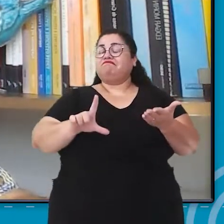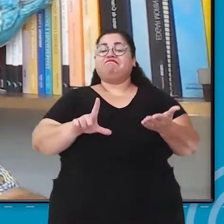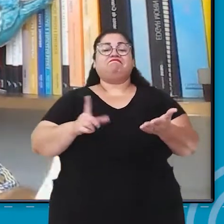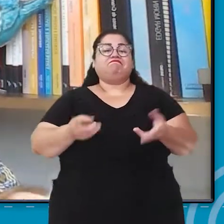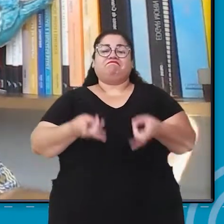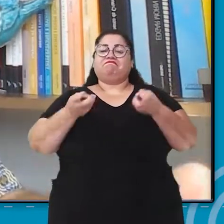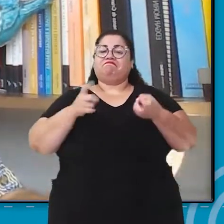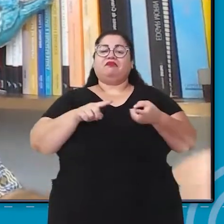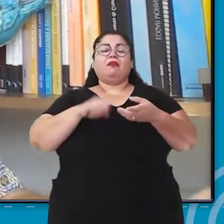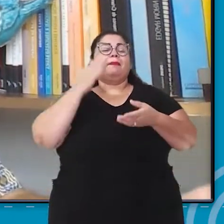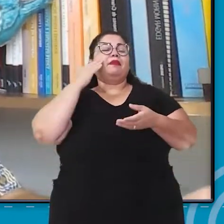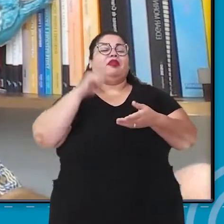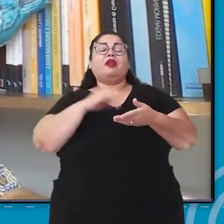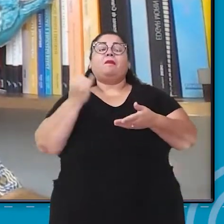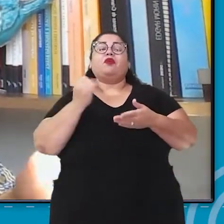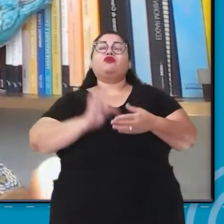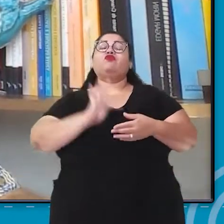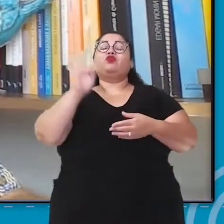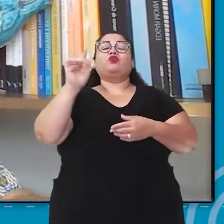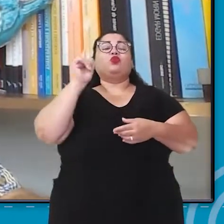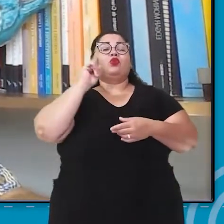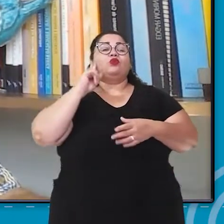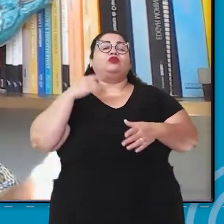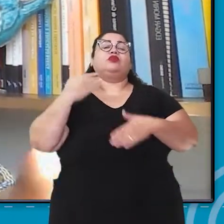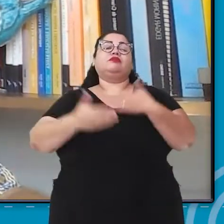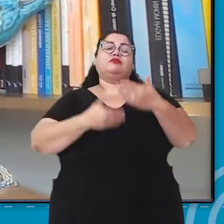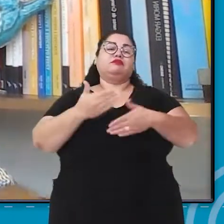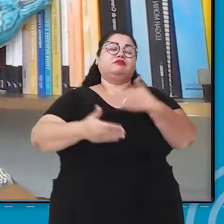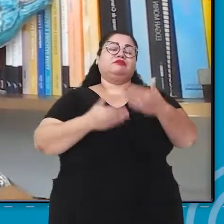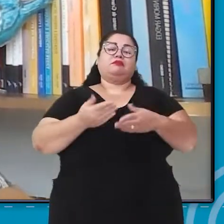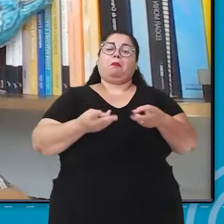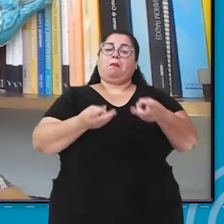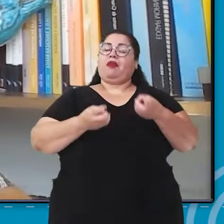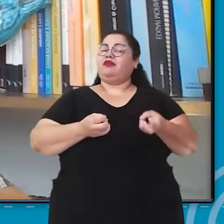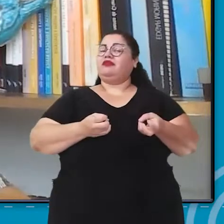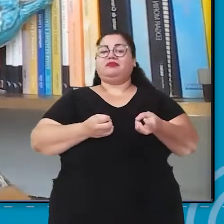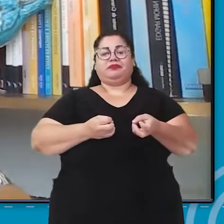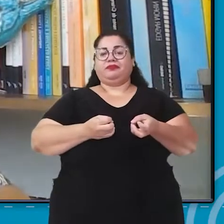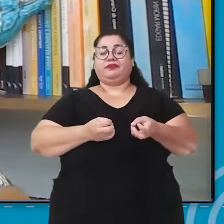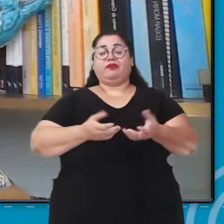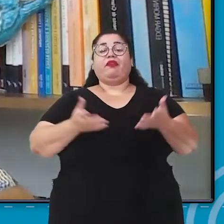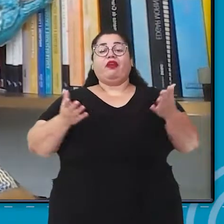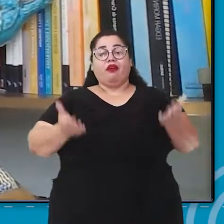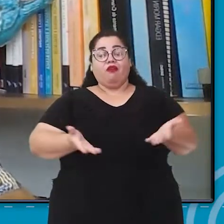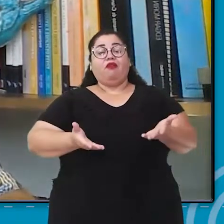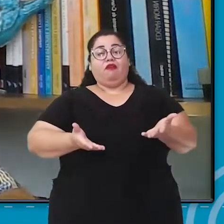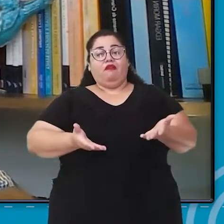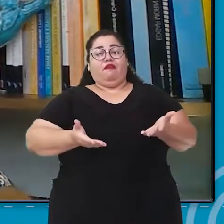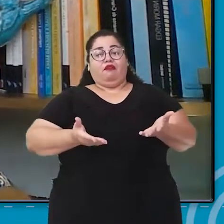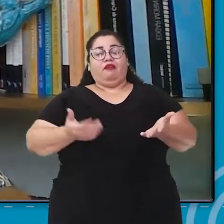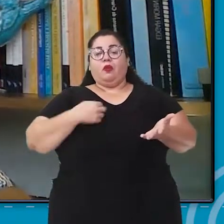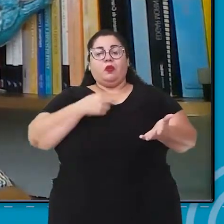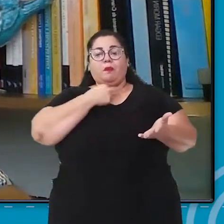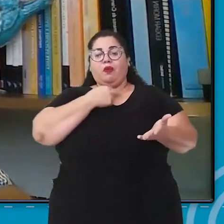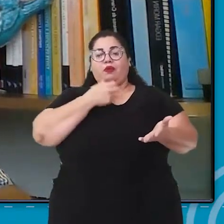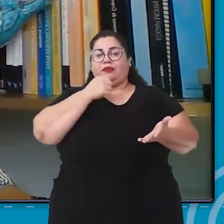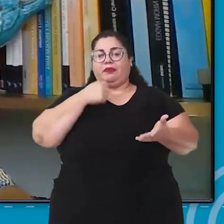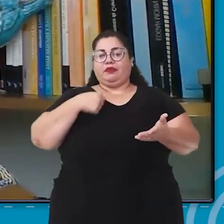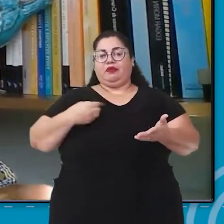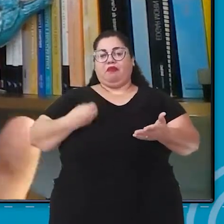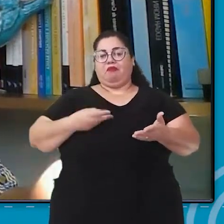literatura e entender a importância dela no seu dia a dia, na rotina da sua vida. Agora também a gente não